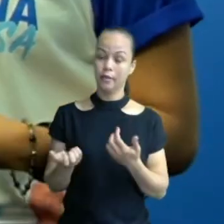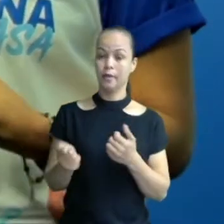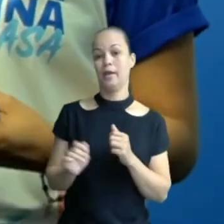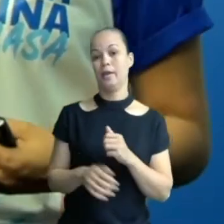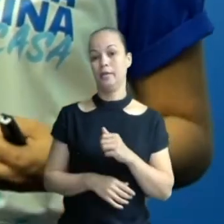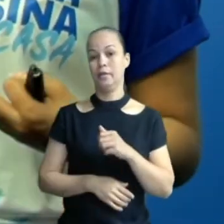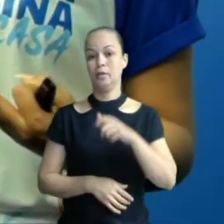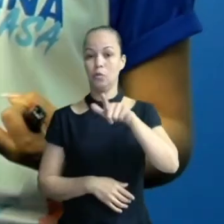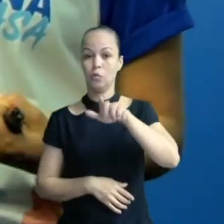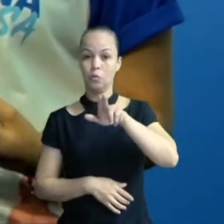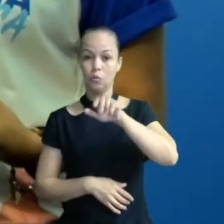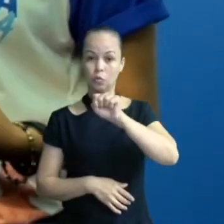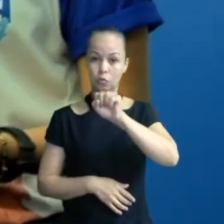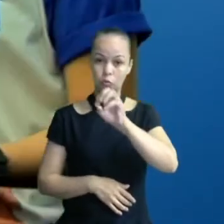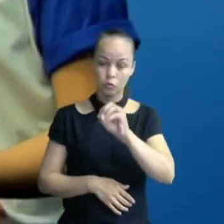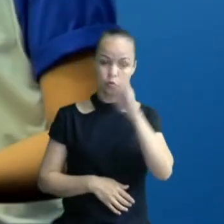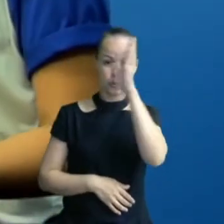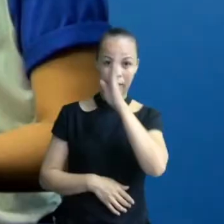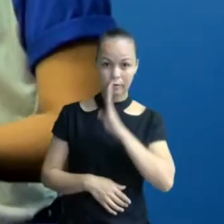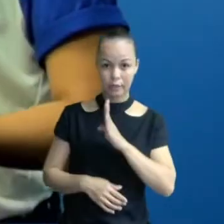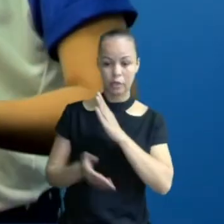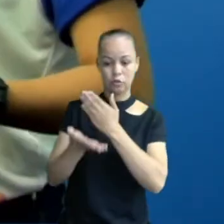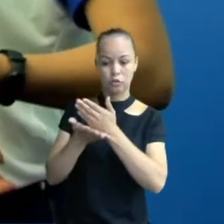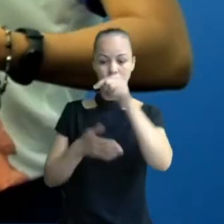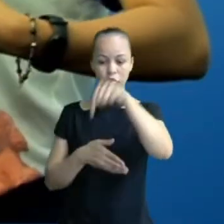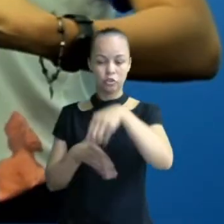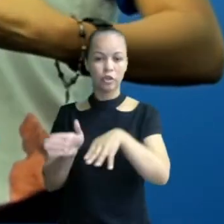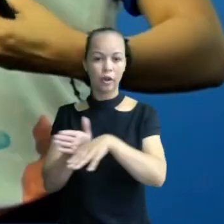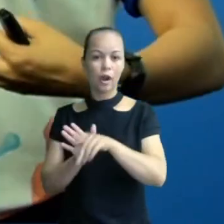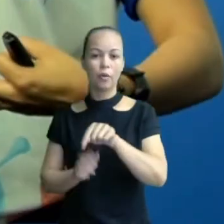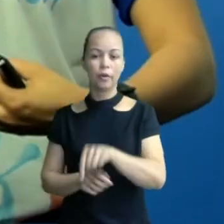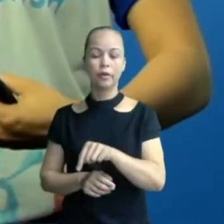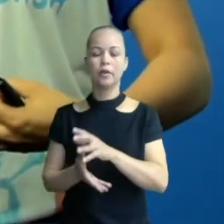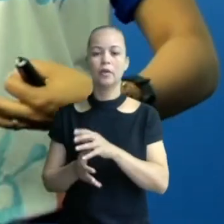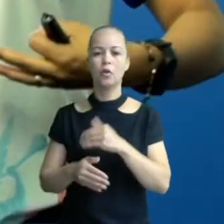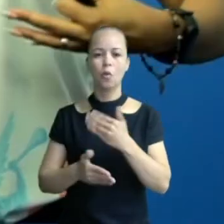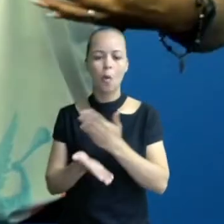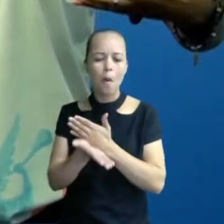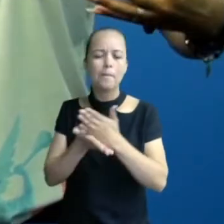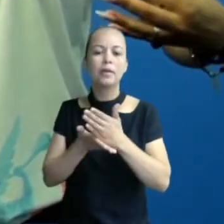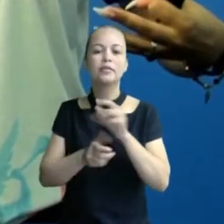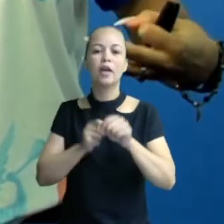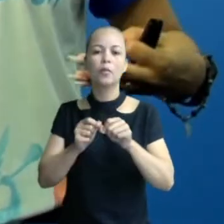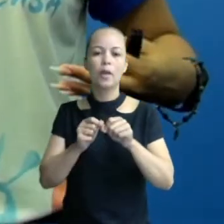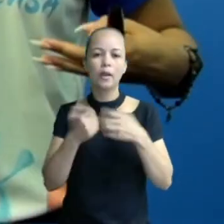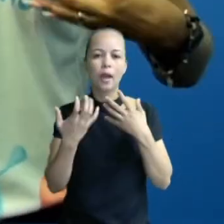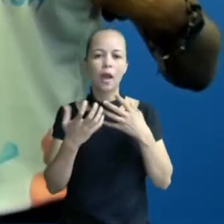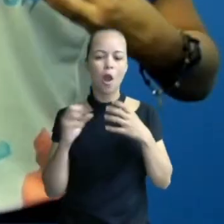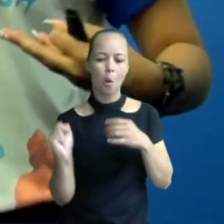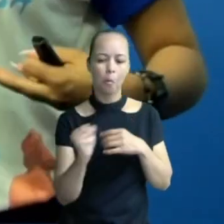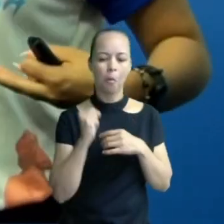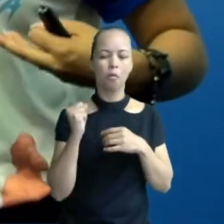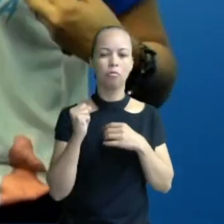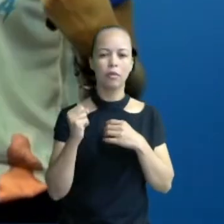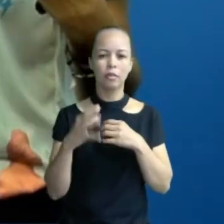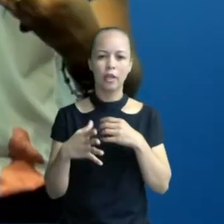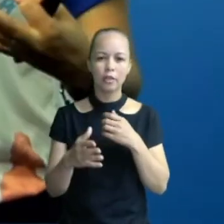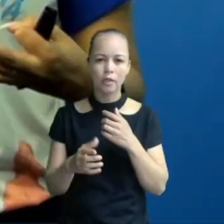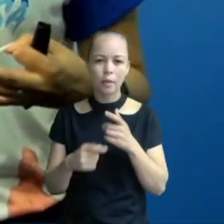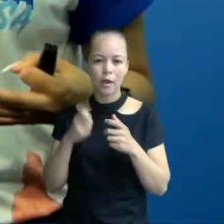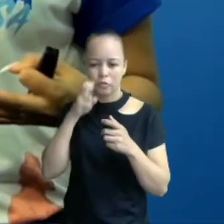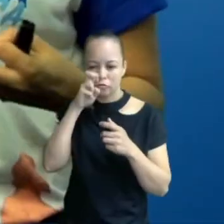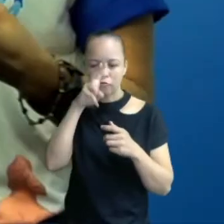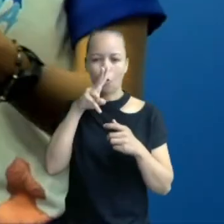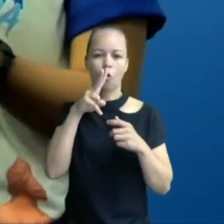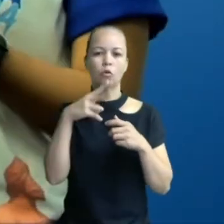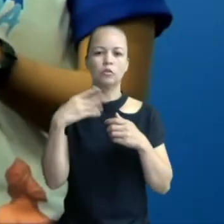brasileiros que estavam aqui no Brasil, começaram, ó, a pegar o poder, a ter mais força, a